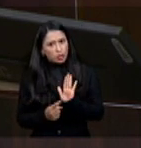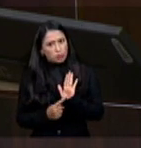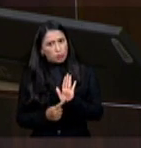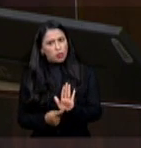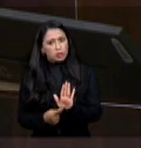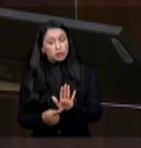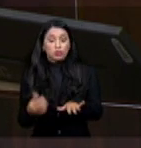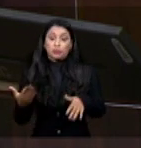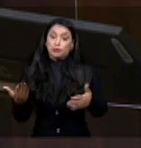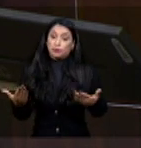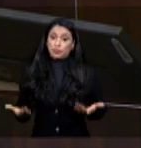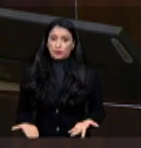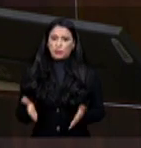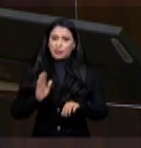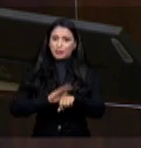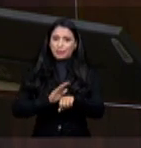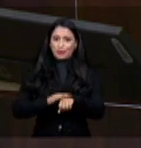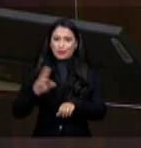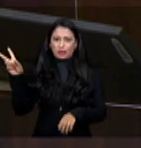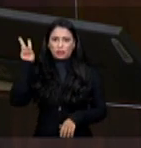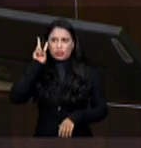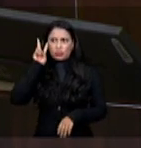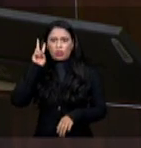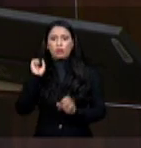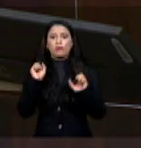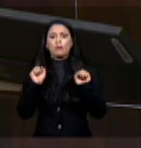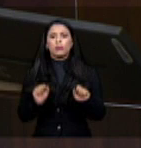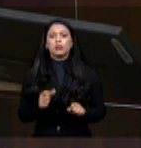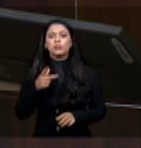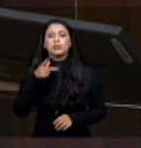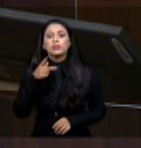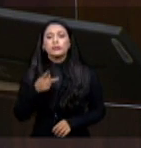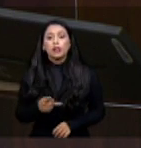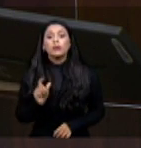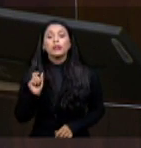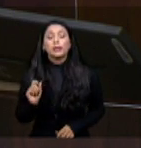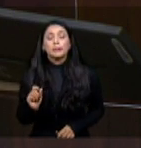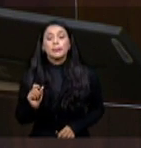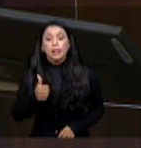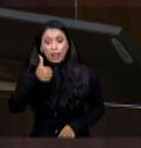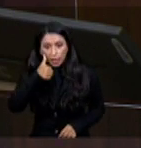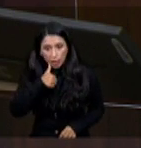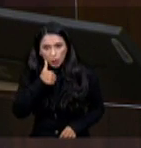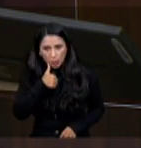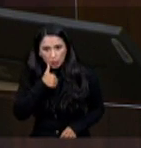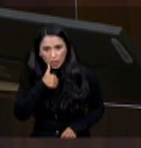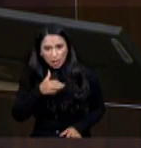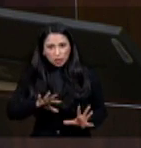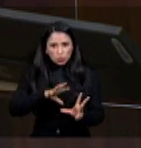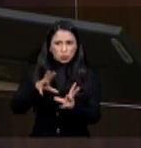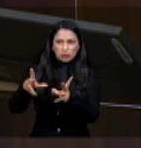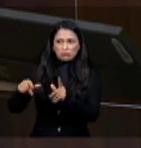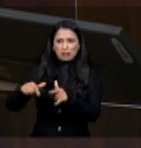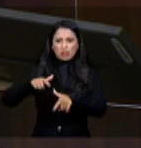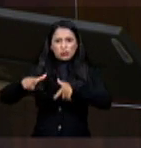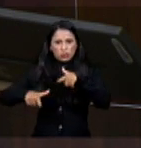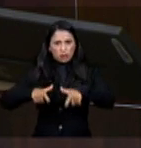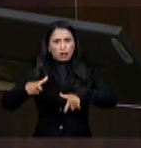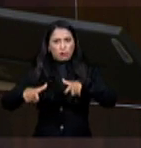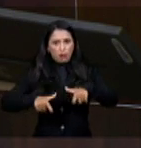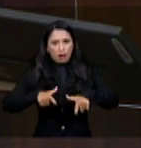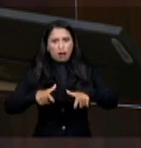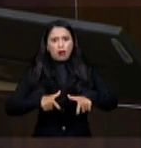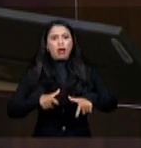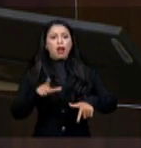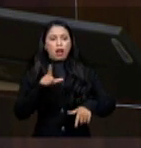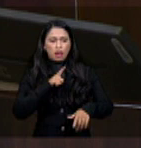e neste momento histórico nós podemos afirmar não é que a condição feminina no universo do trabalho ela